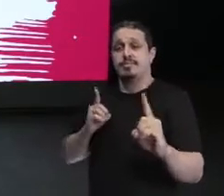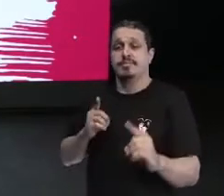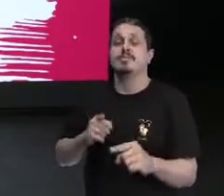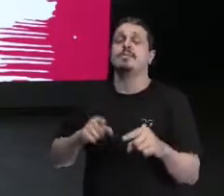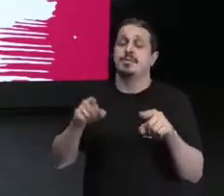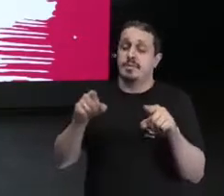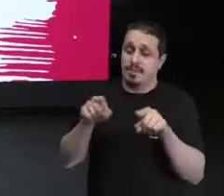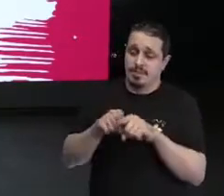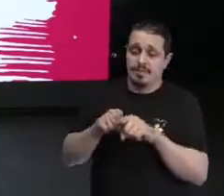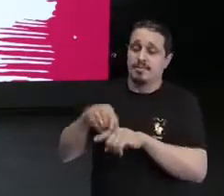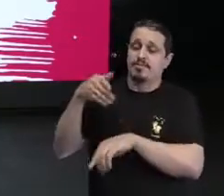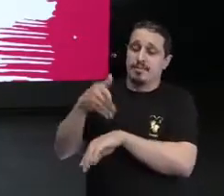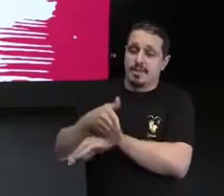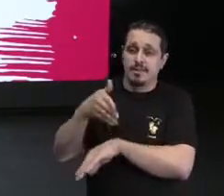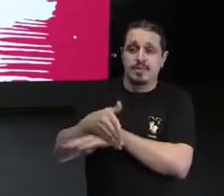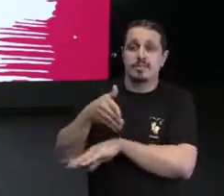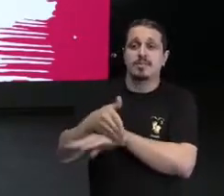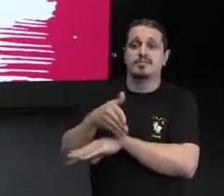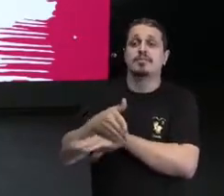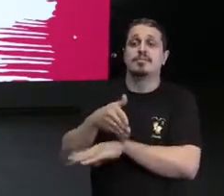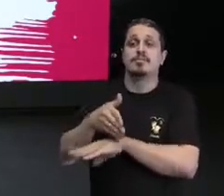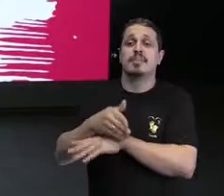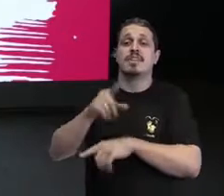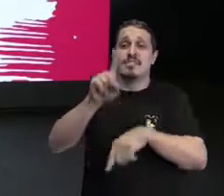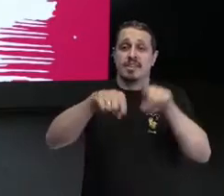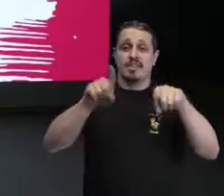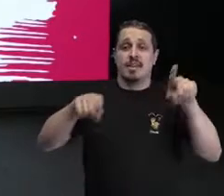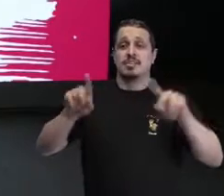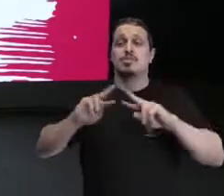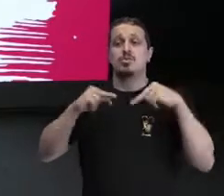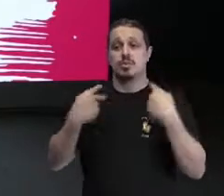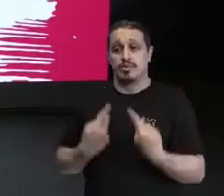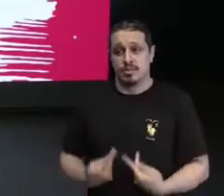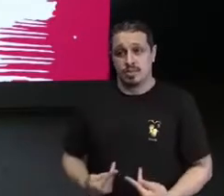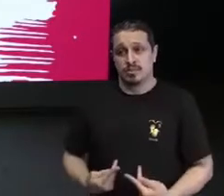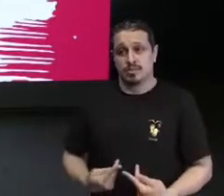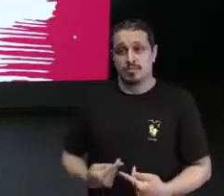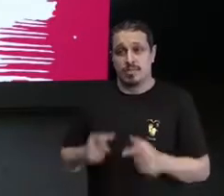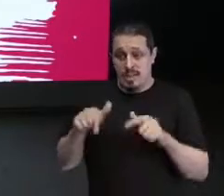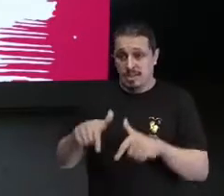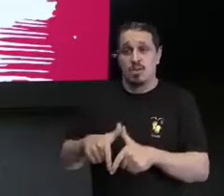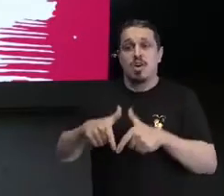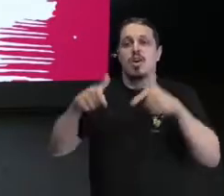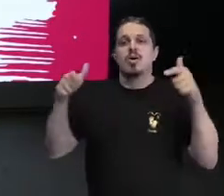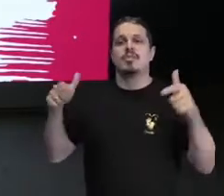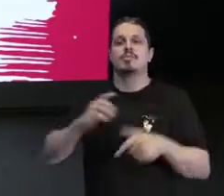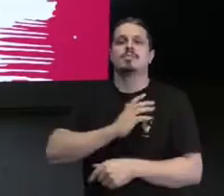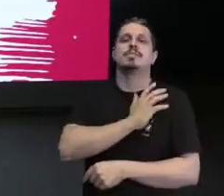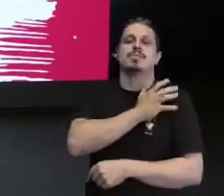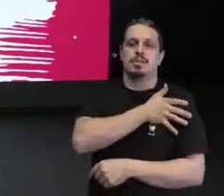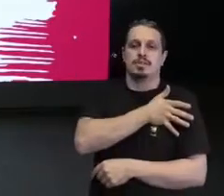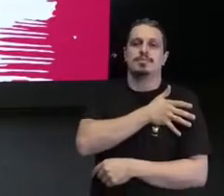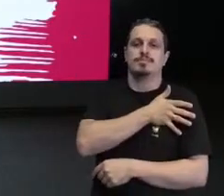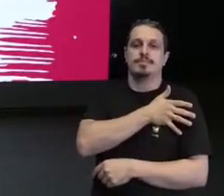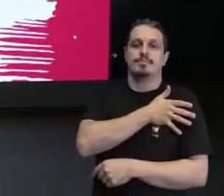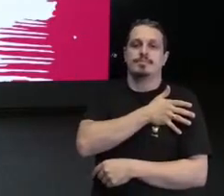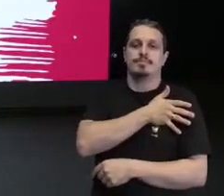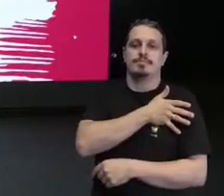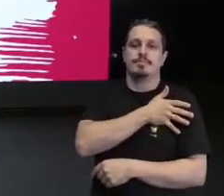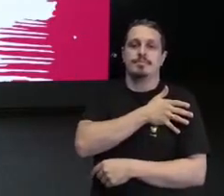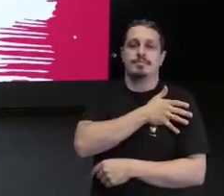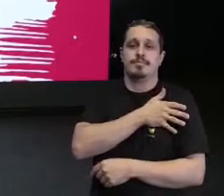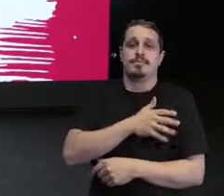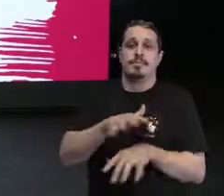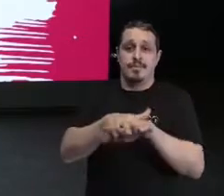humana, aumenta o preconceito. Portanto, vai aumentar a discriminação, vai aumentar esse tipo de episódio que eu narrei